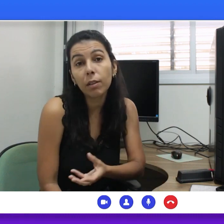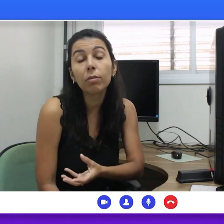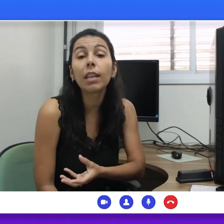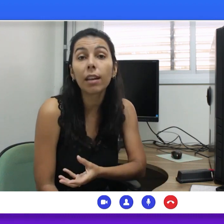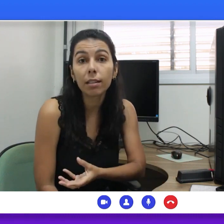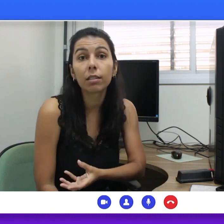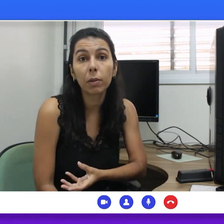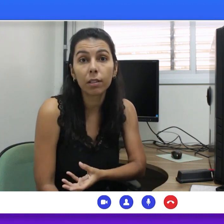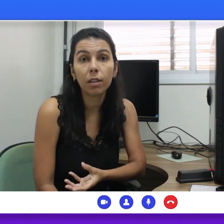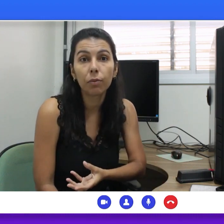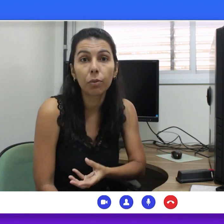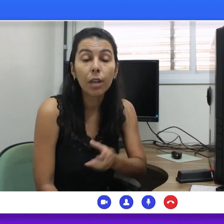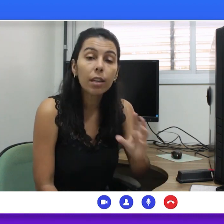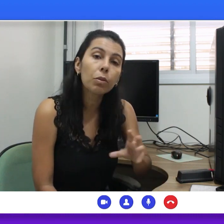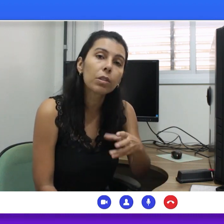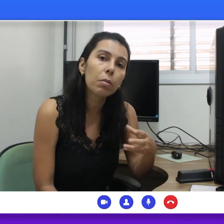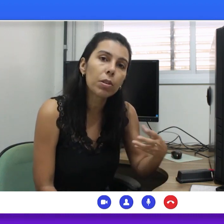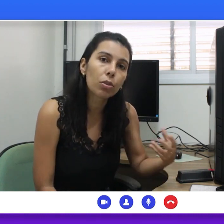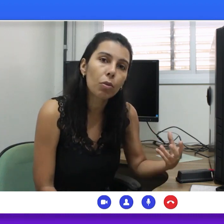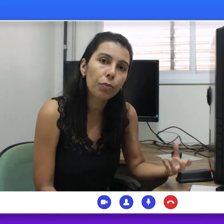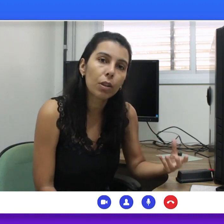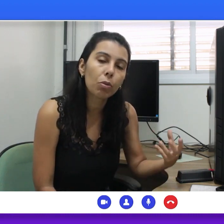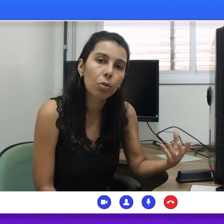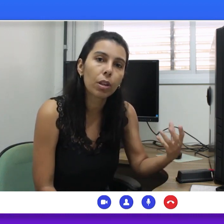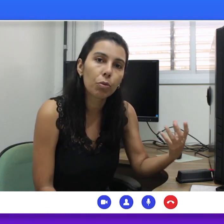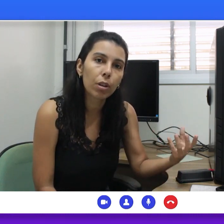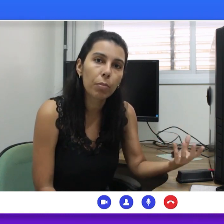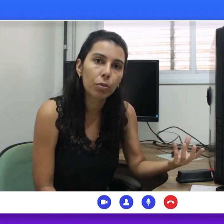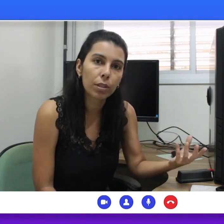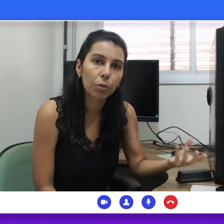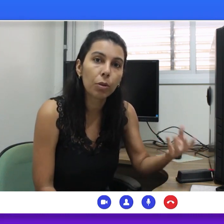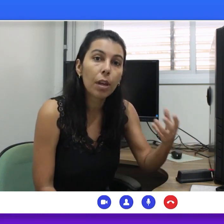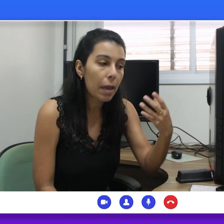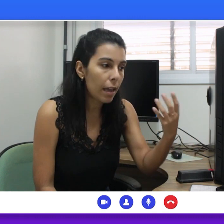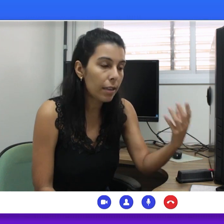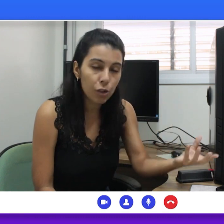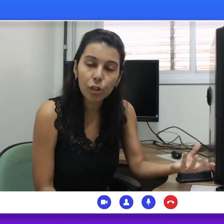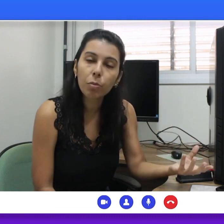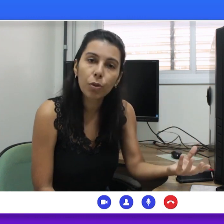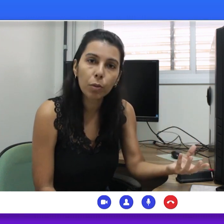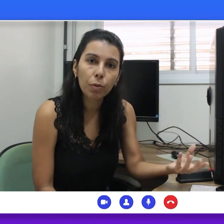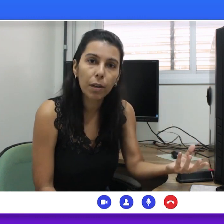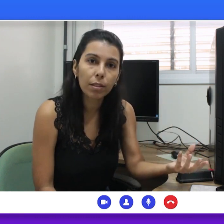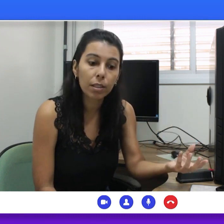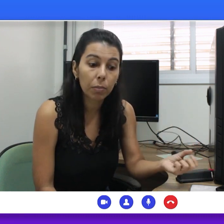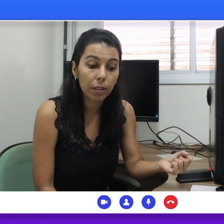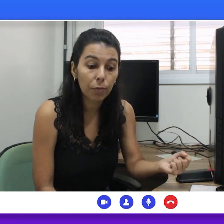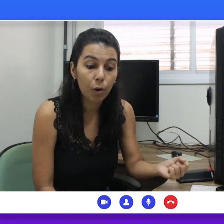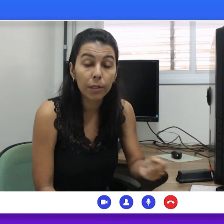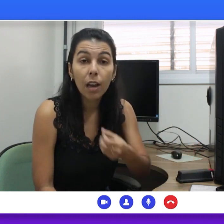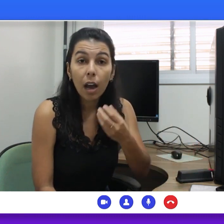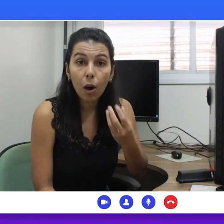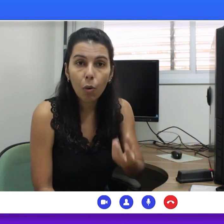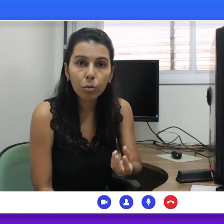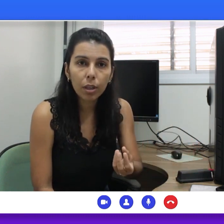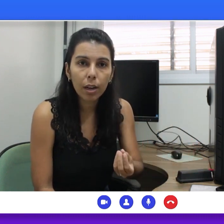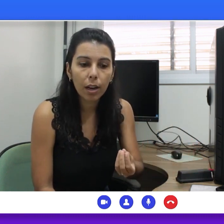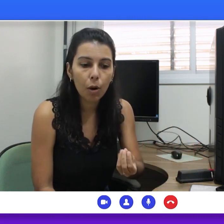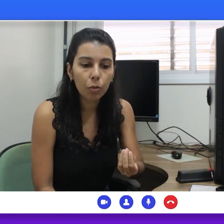elas têm um interesse específico. Então, sempre desconfie do conteúdo que é produzido e distribuído por meio dessas plataformas.